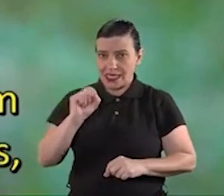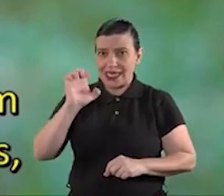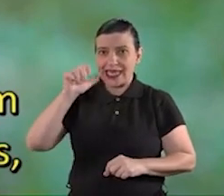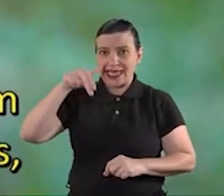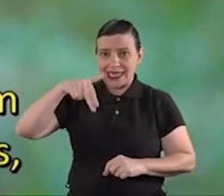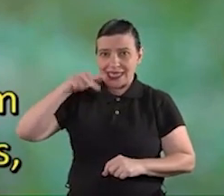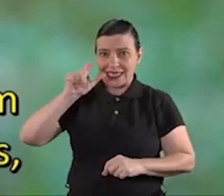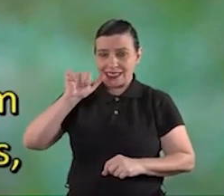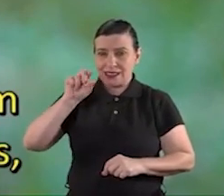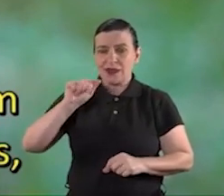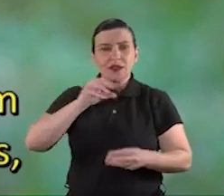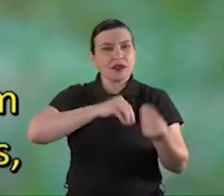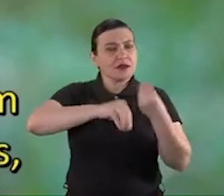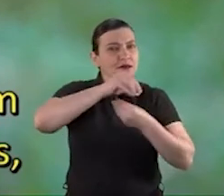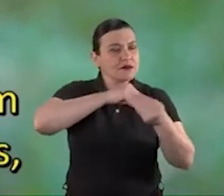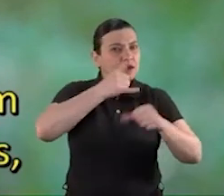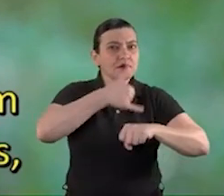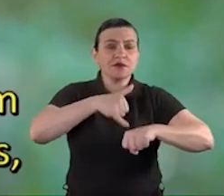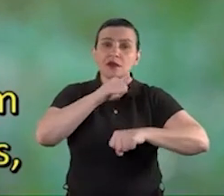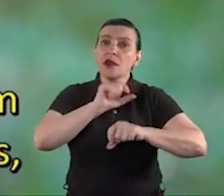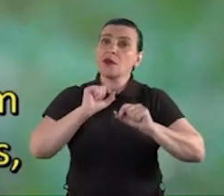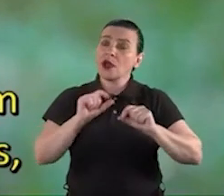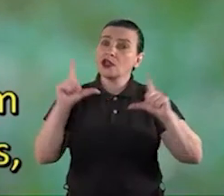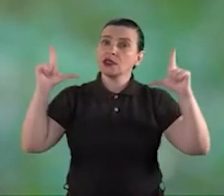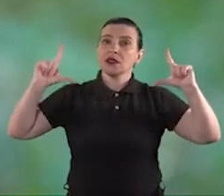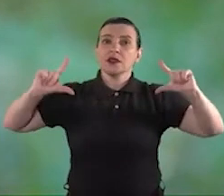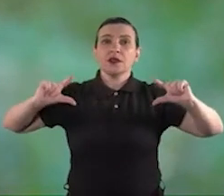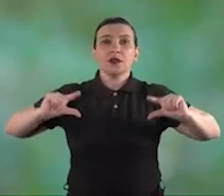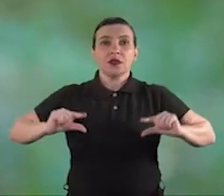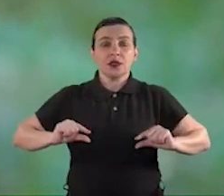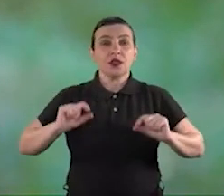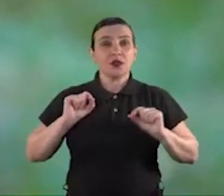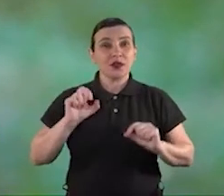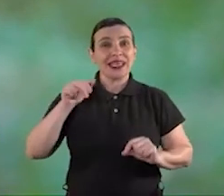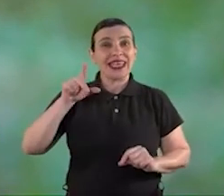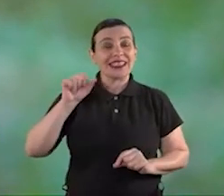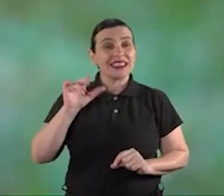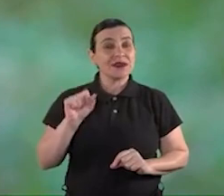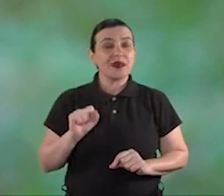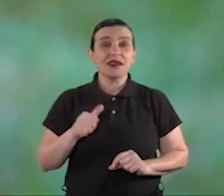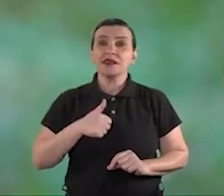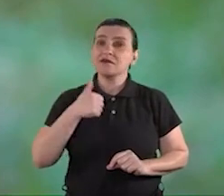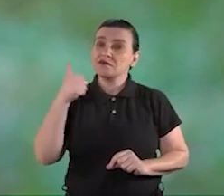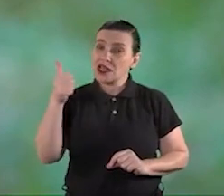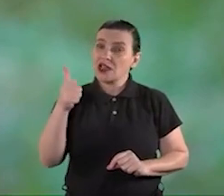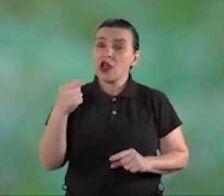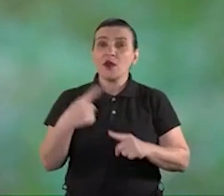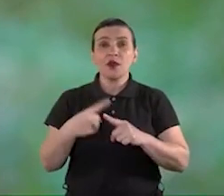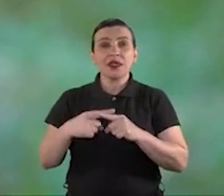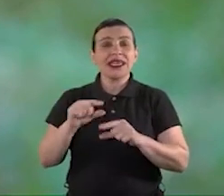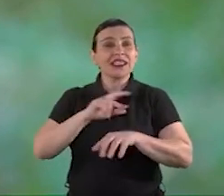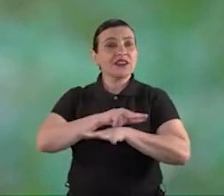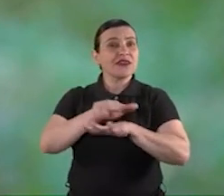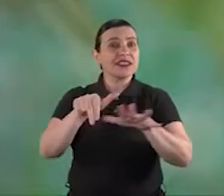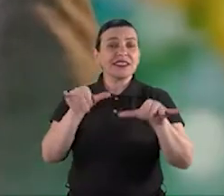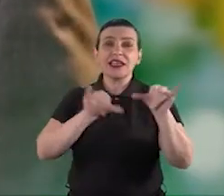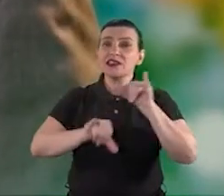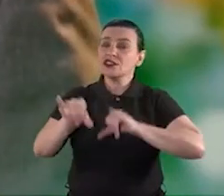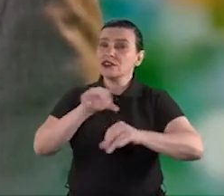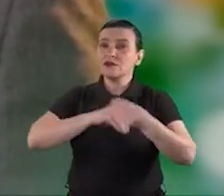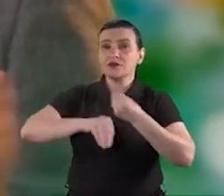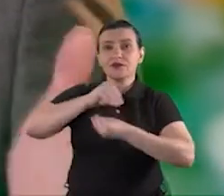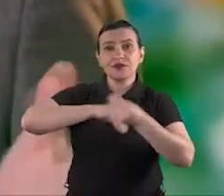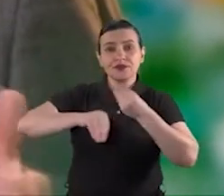enzimática olhos misturados muitas vezes reduzem O esgotamento de enzimas metabólicas principalmente por causa de sua diversidade química